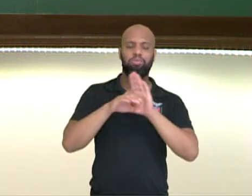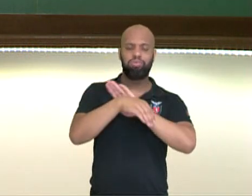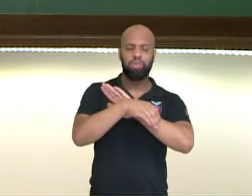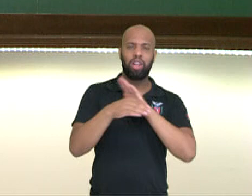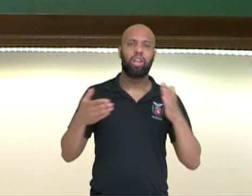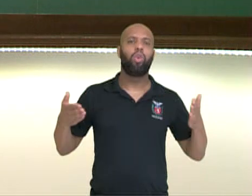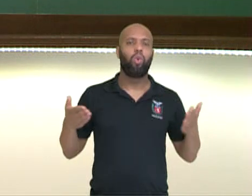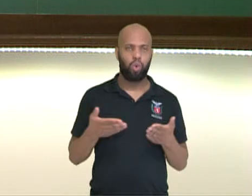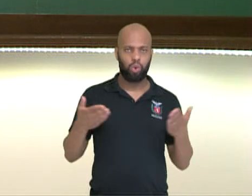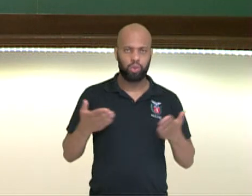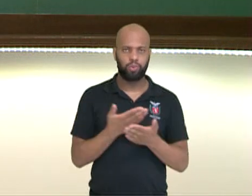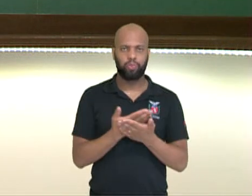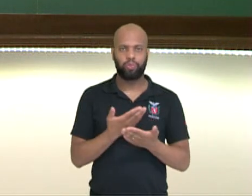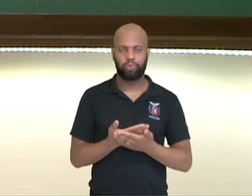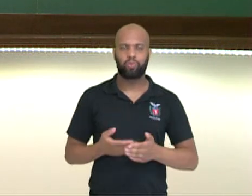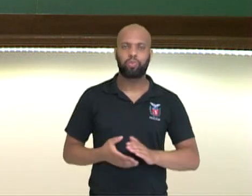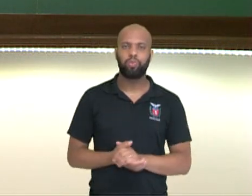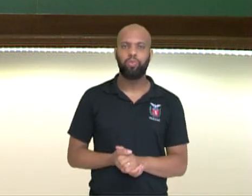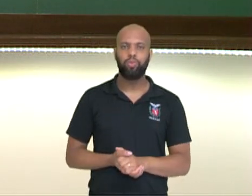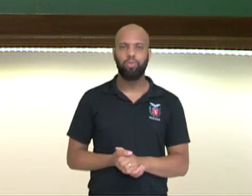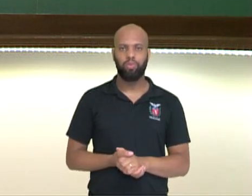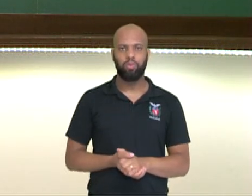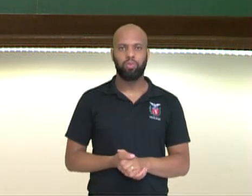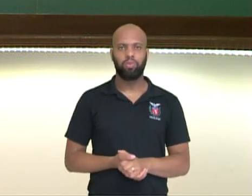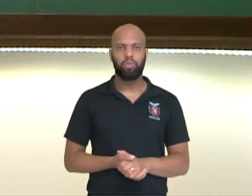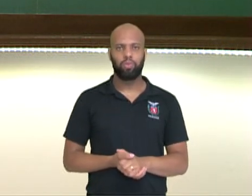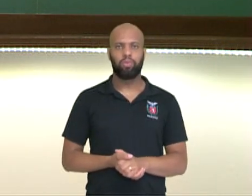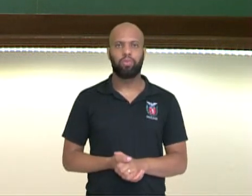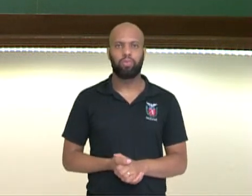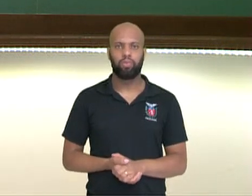o final dessa aula de hoje.